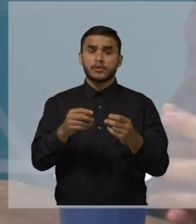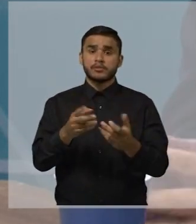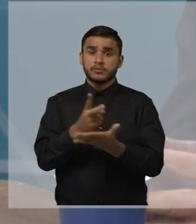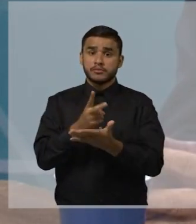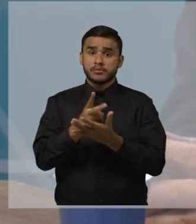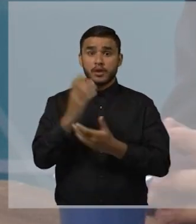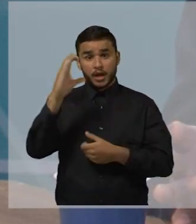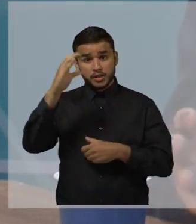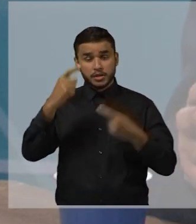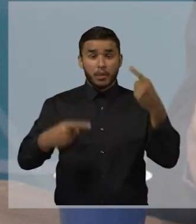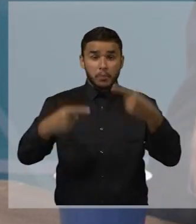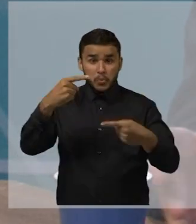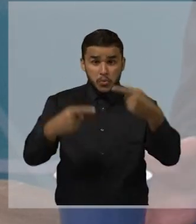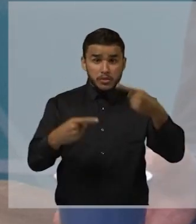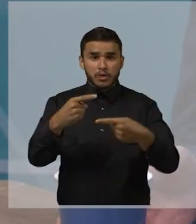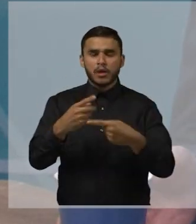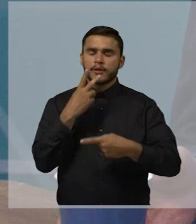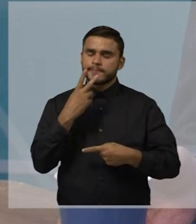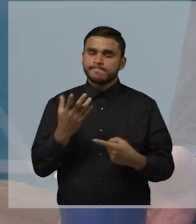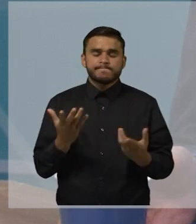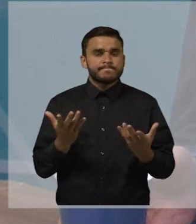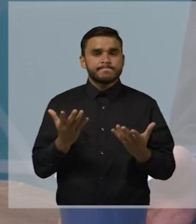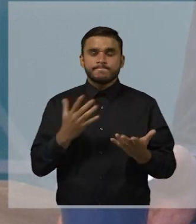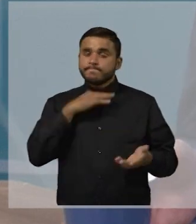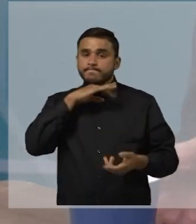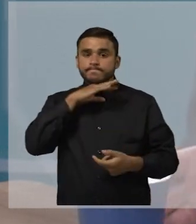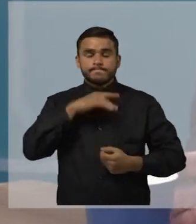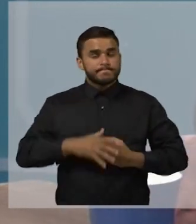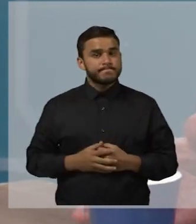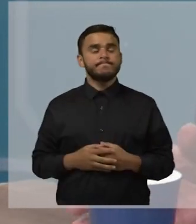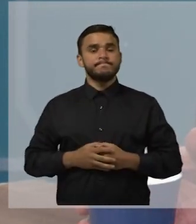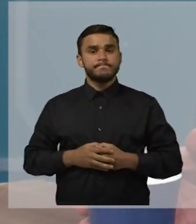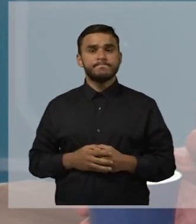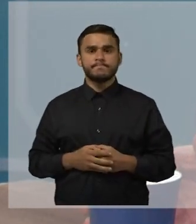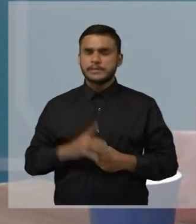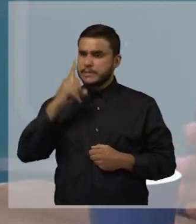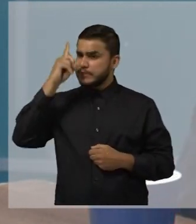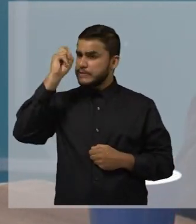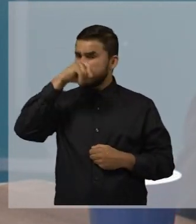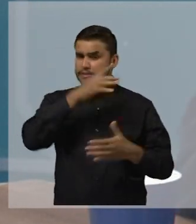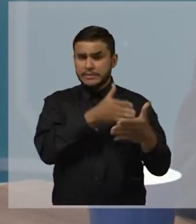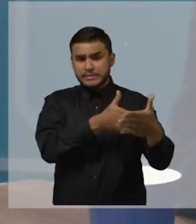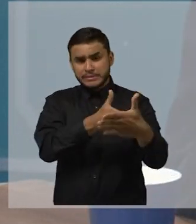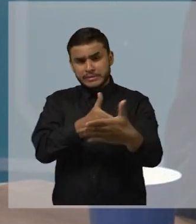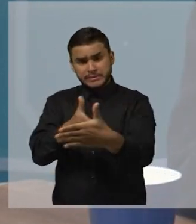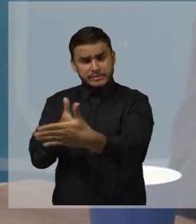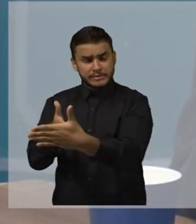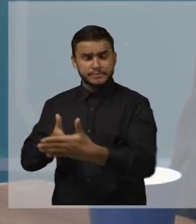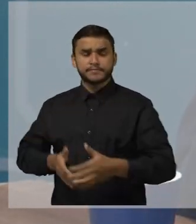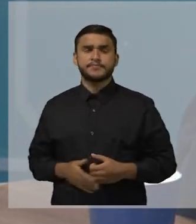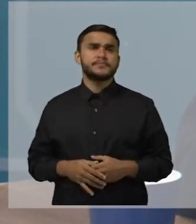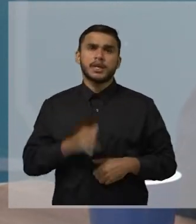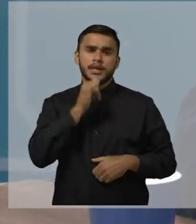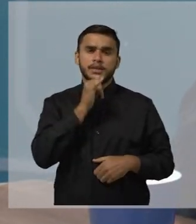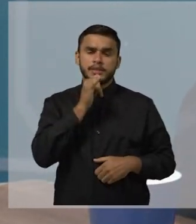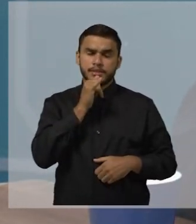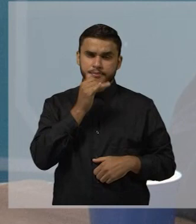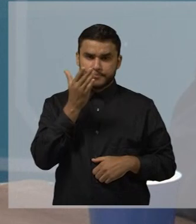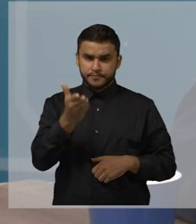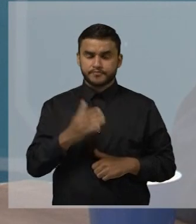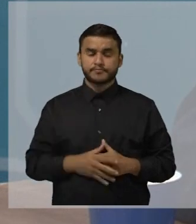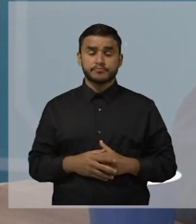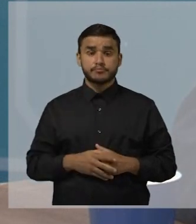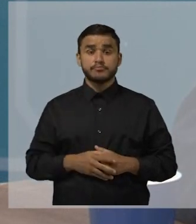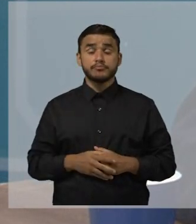ciência política, ela é perversa. Ela dificulta tudo. Vou dar só um exemplo. Os